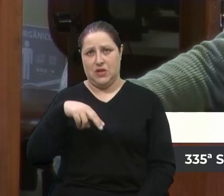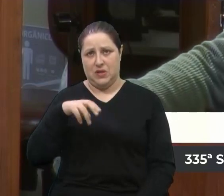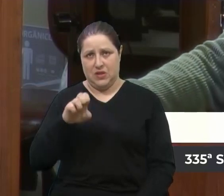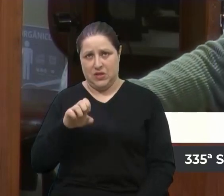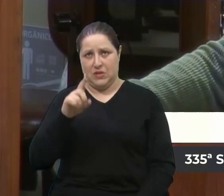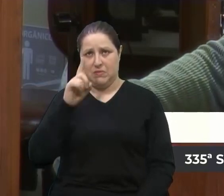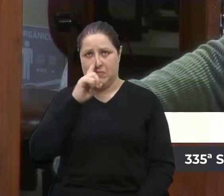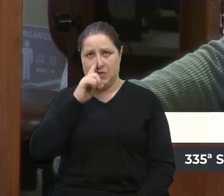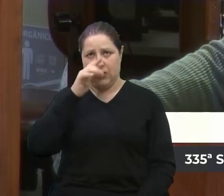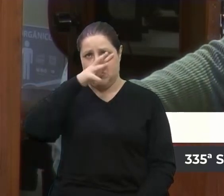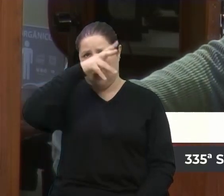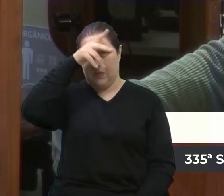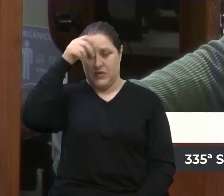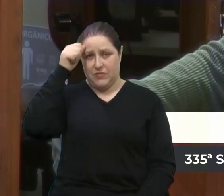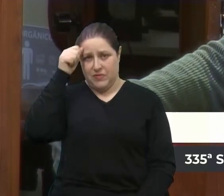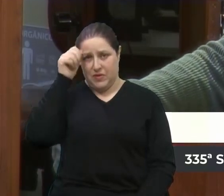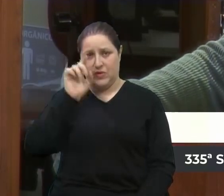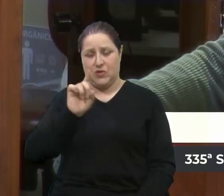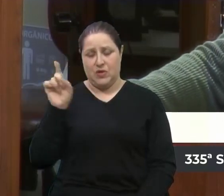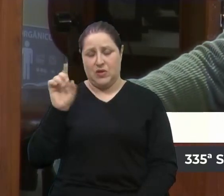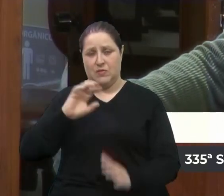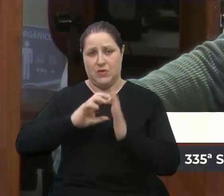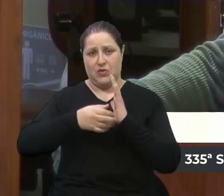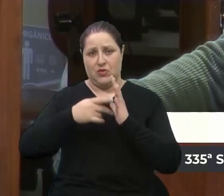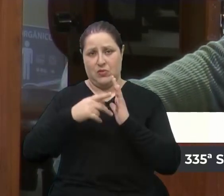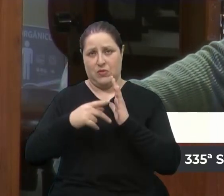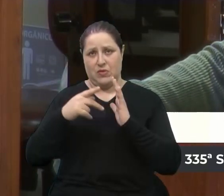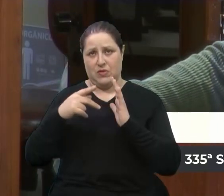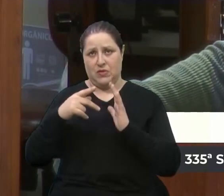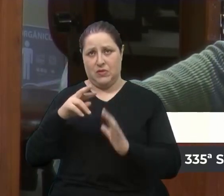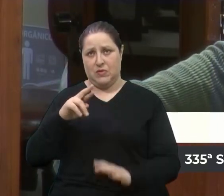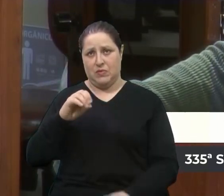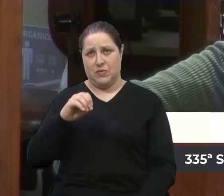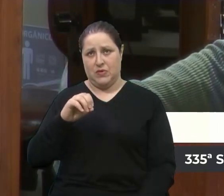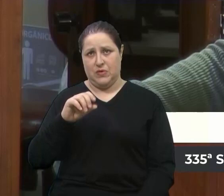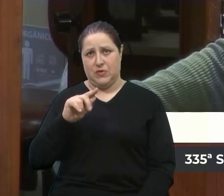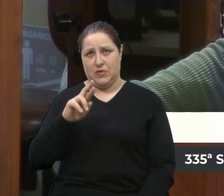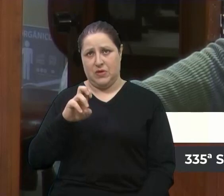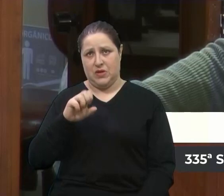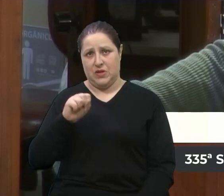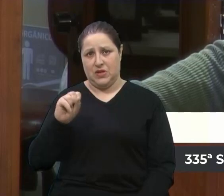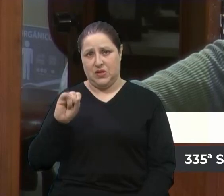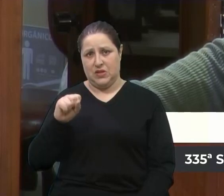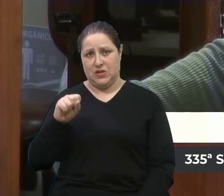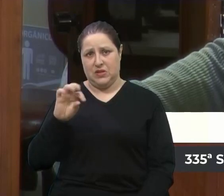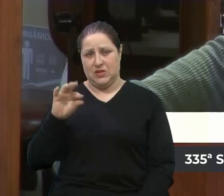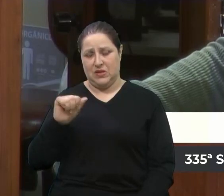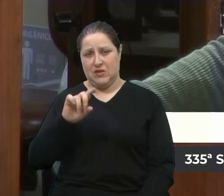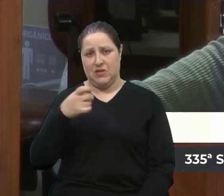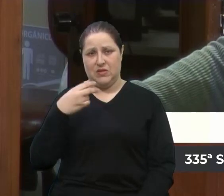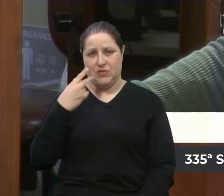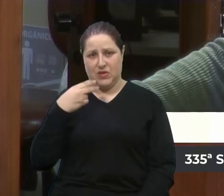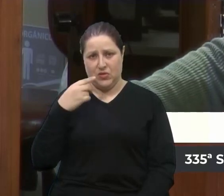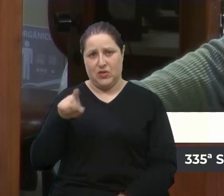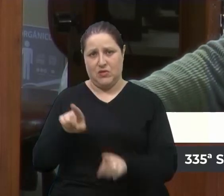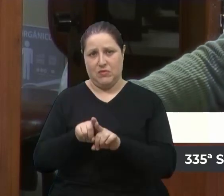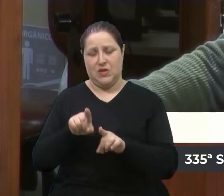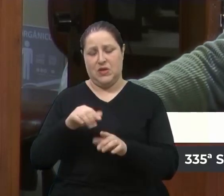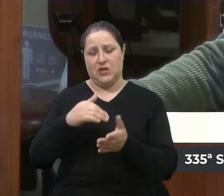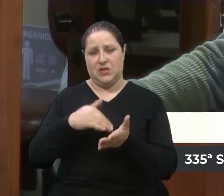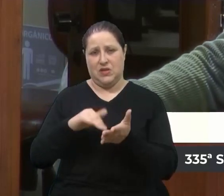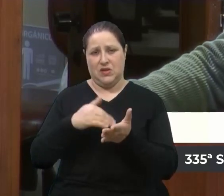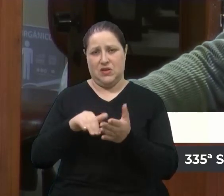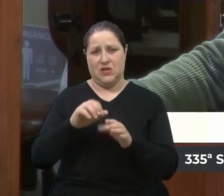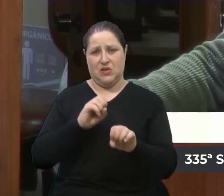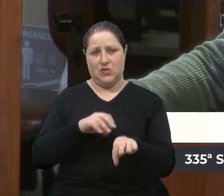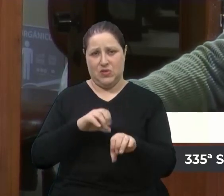do prefeito progressista Fabiano Feltrin. Ela foi vereadora daquele município, secretária da Educação daquele município,